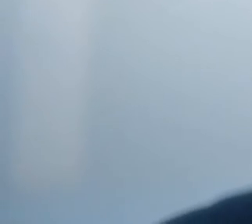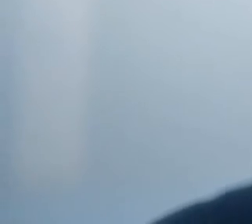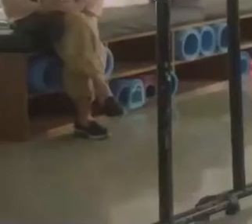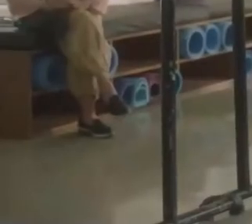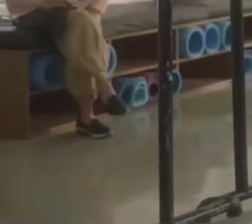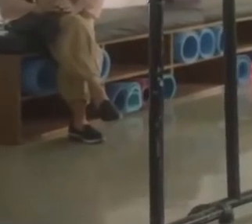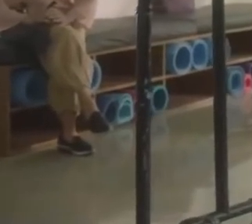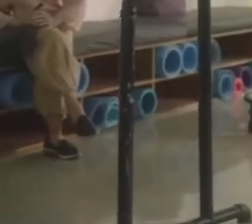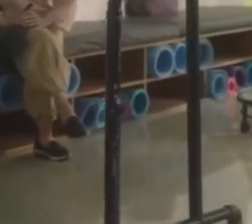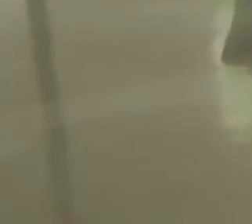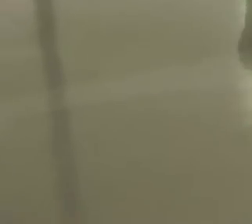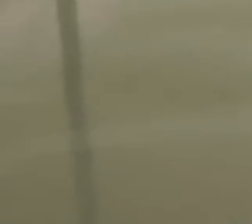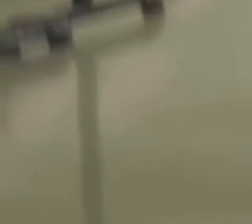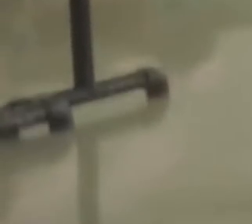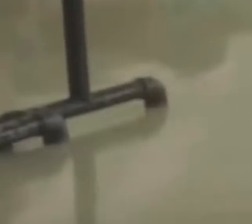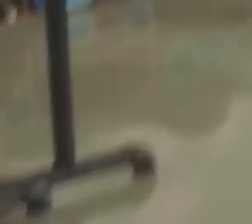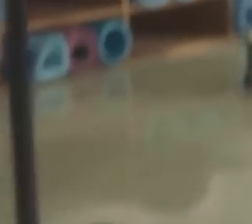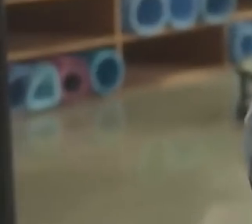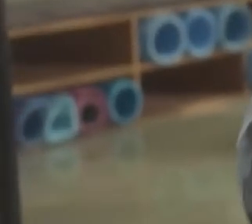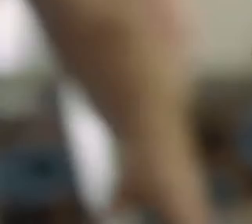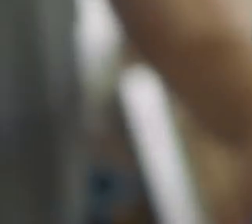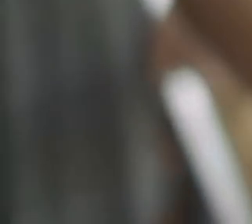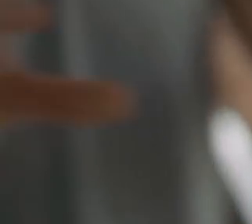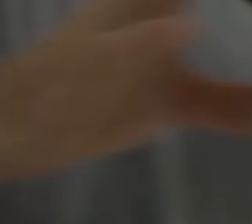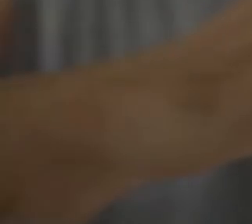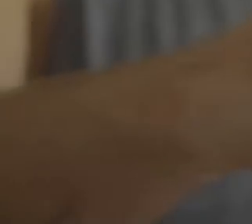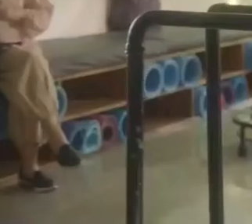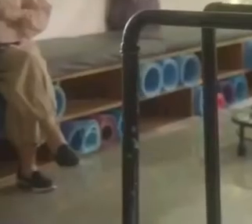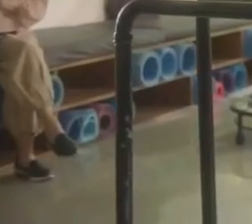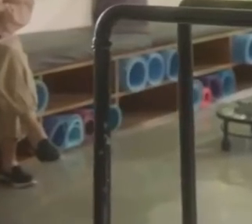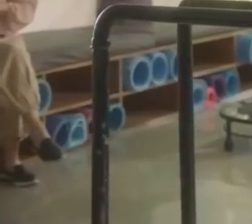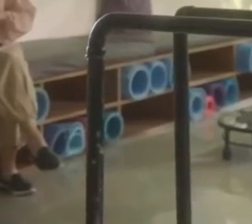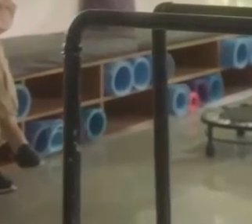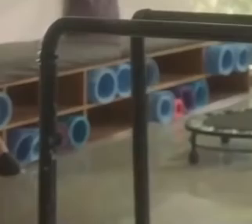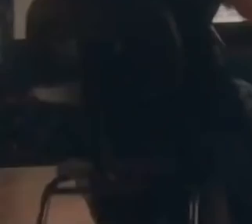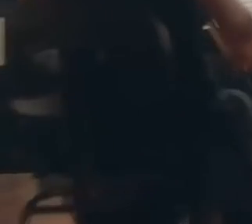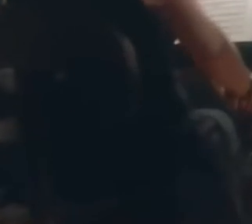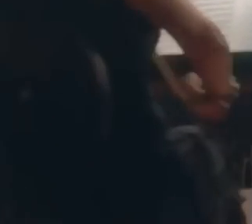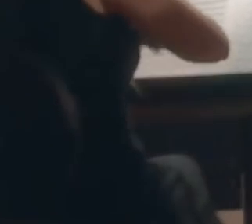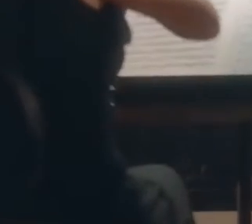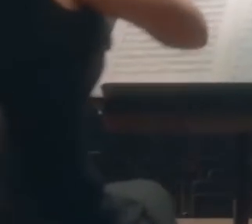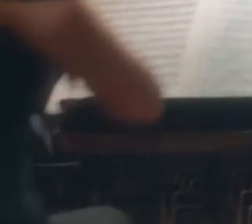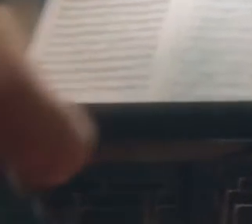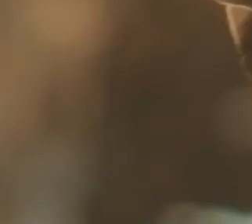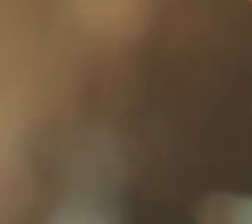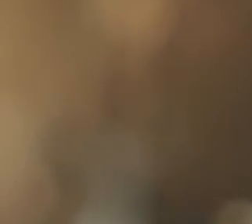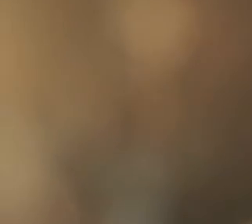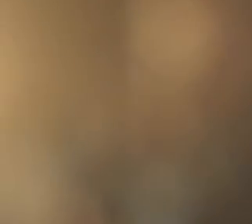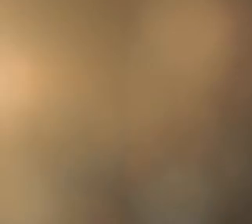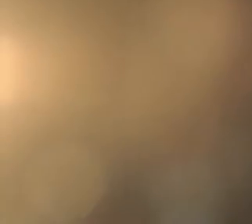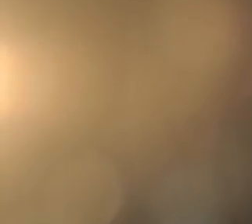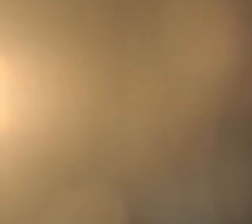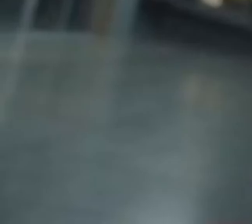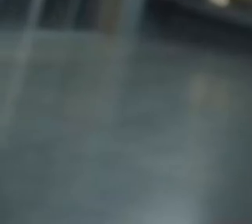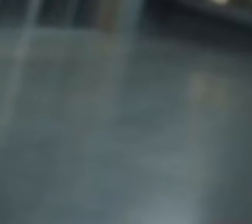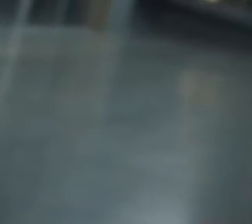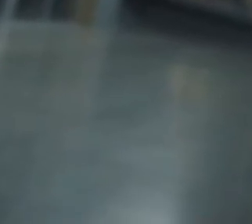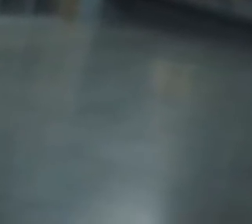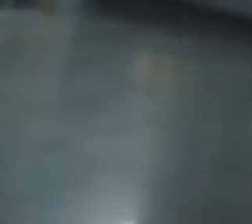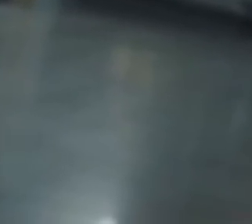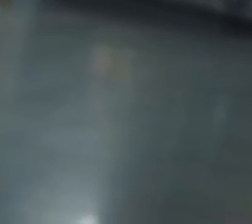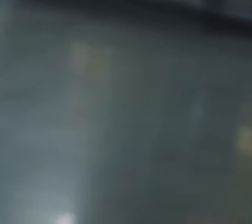nada vem fácil. Que a gente possa ser parceiros para cair e levantar, se emocionar com as